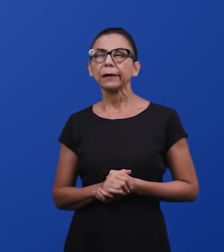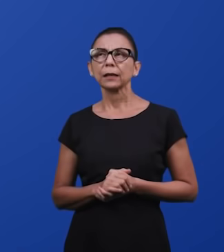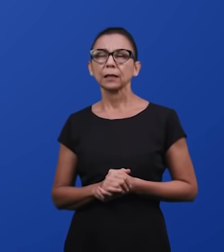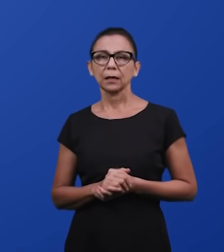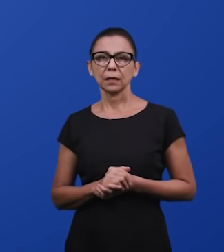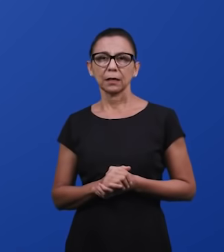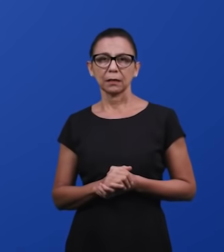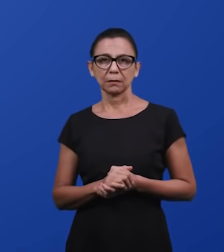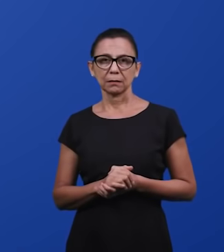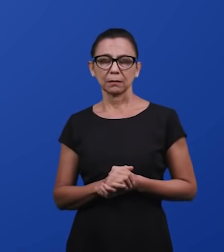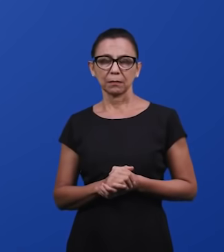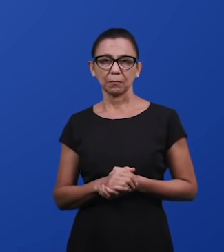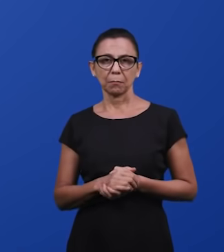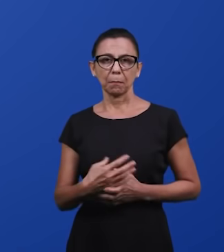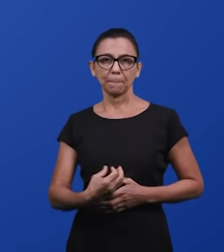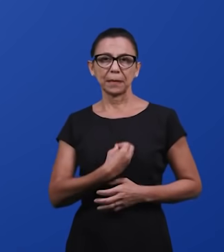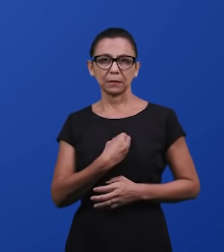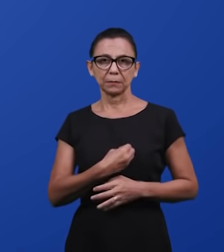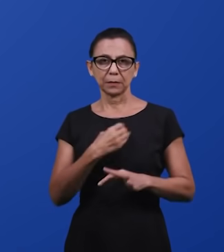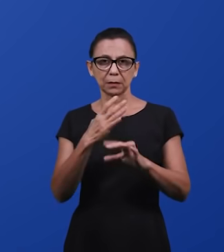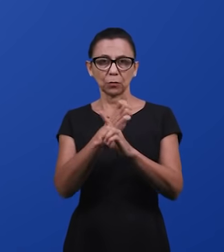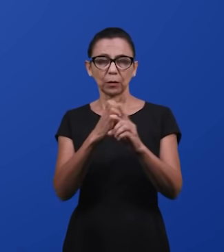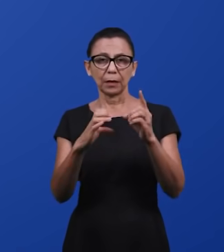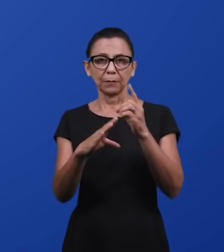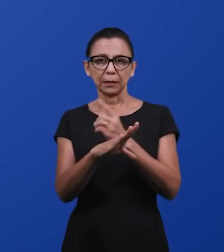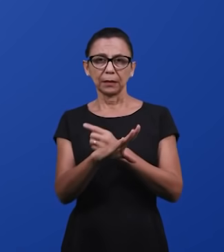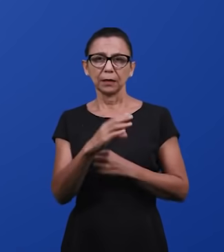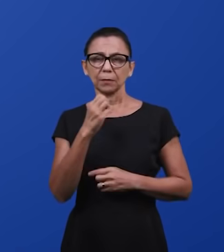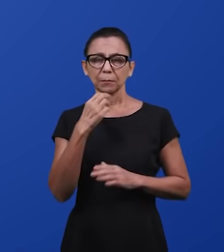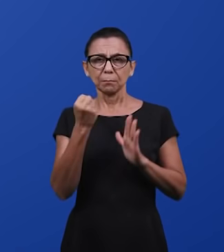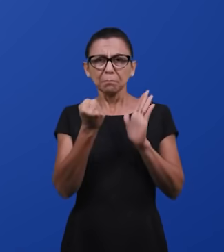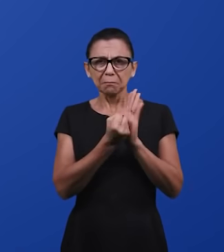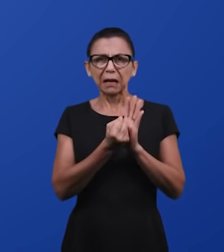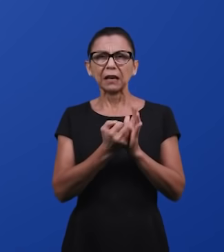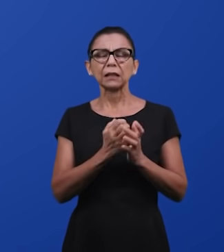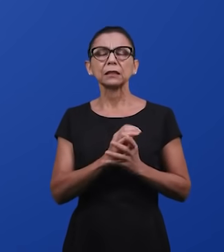fica tão marcada na vida da igreja, nas nossas vidas, que nós